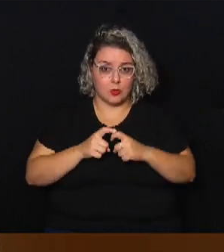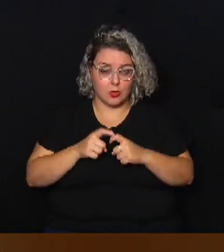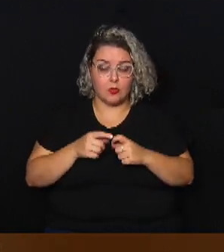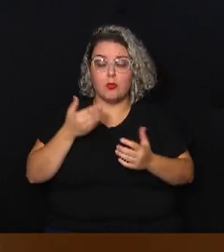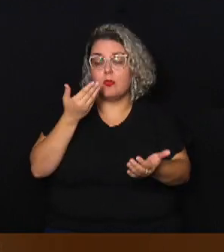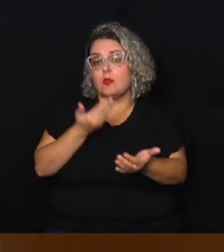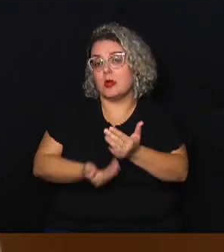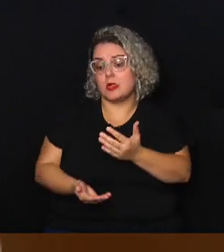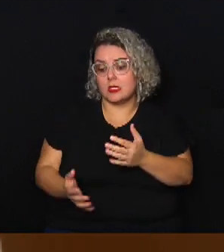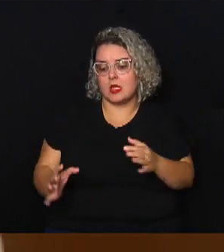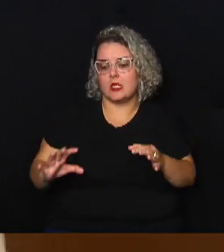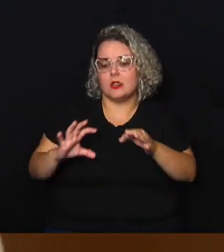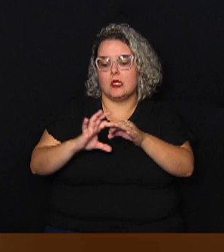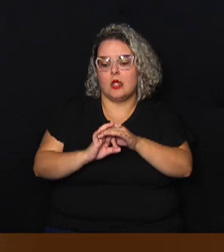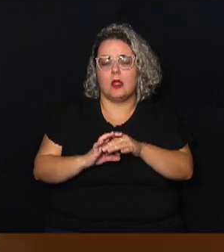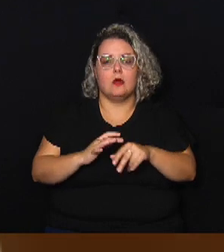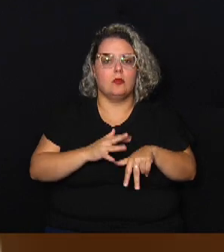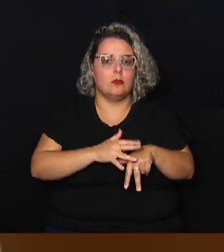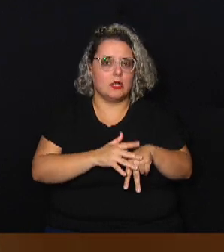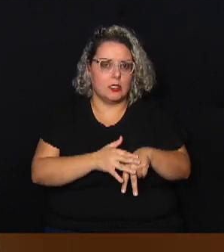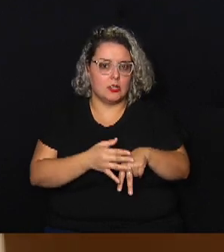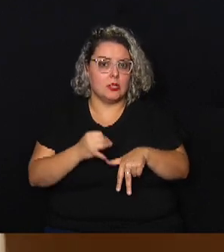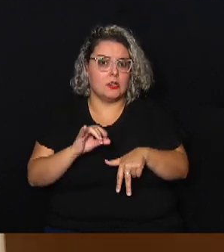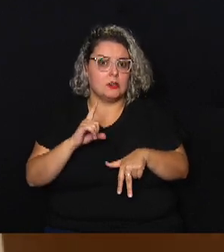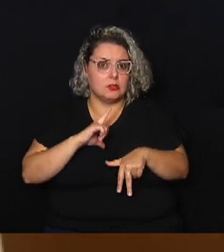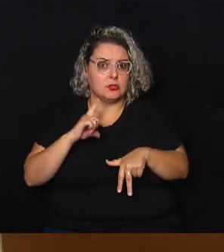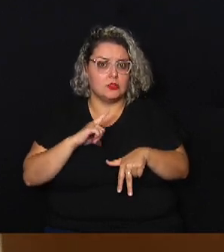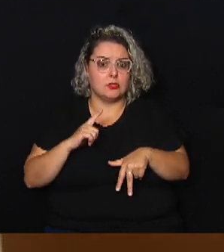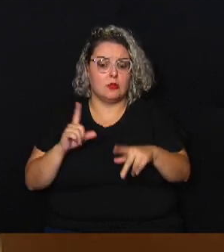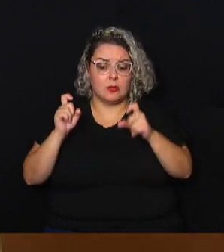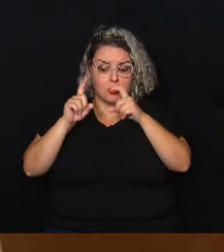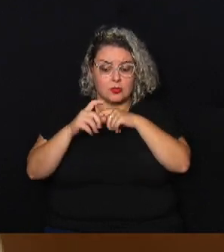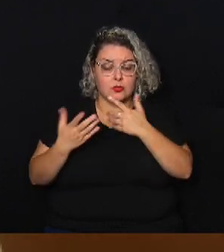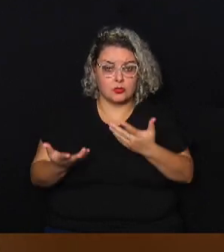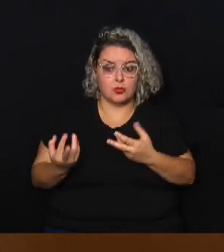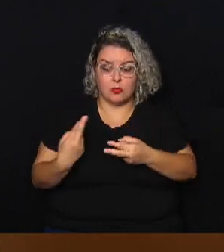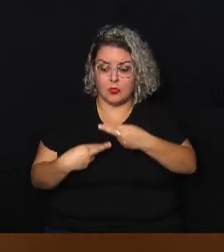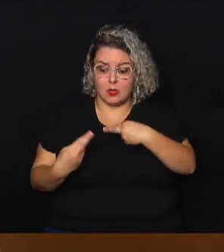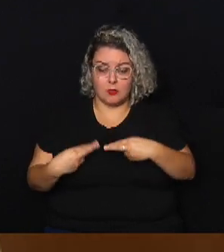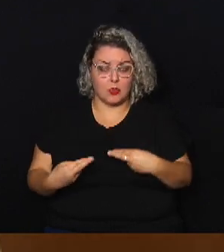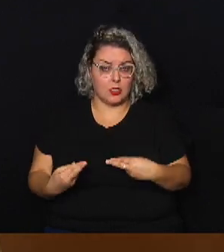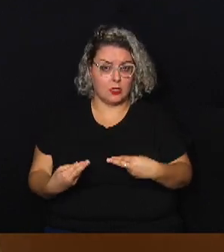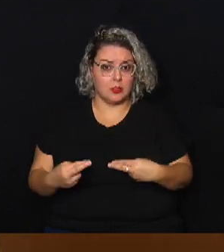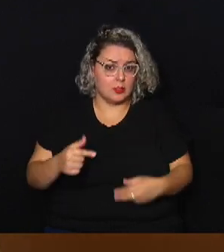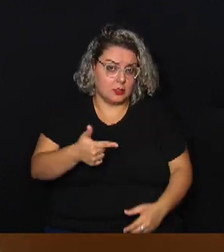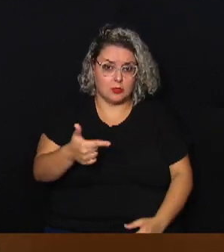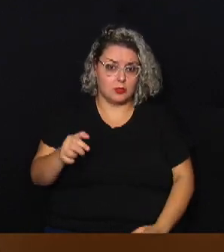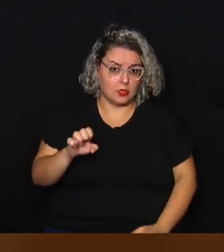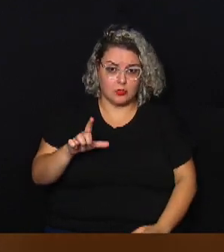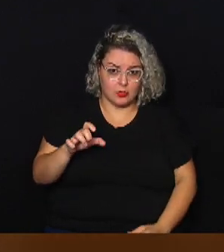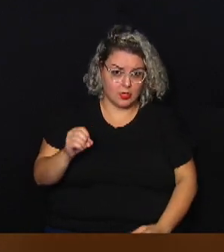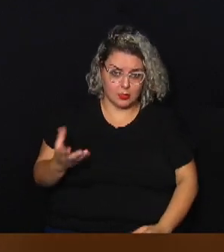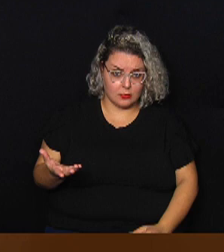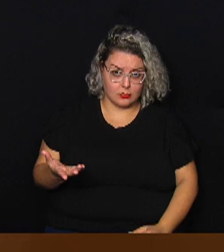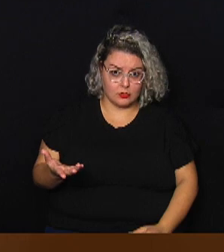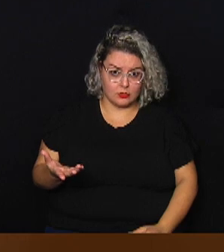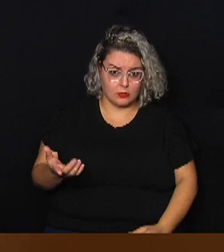com o paciente e se tiver uma complicação numa relação que nem elo tem, a gente